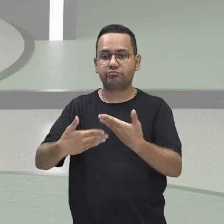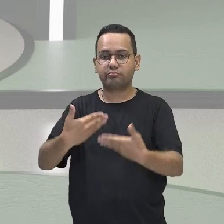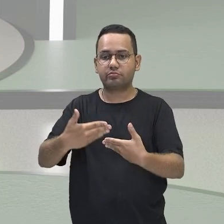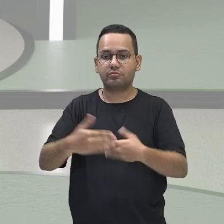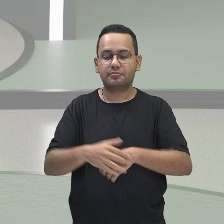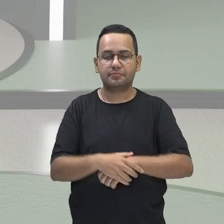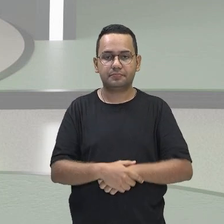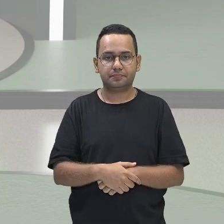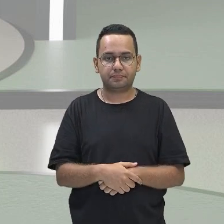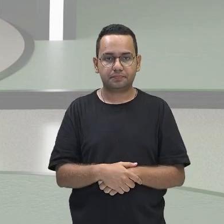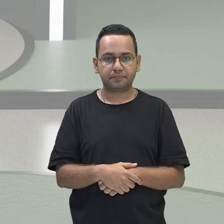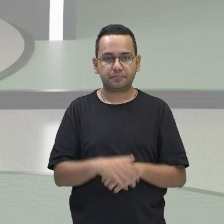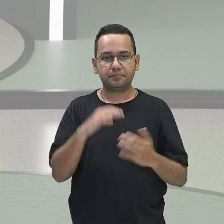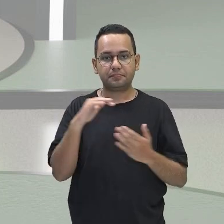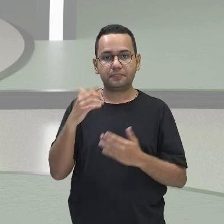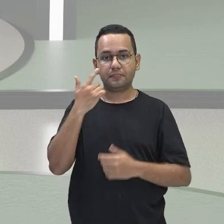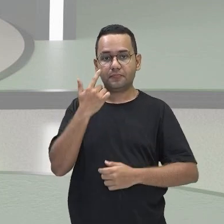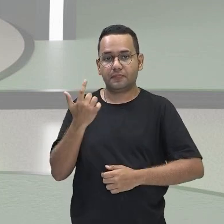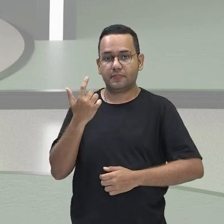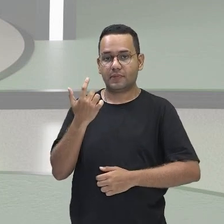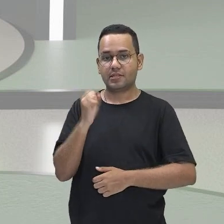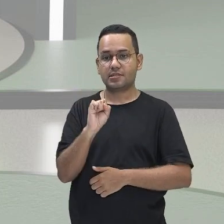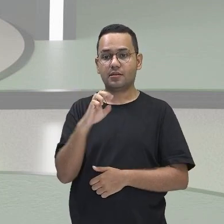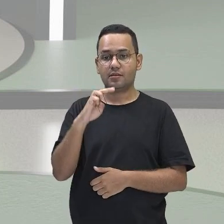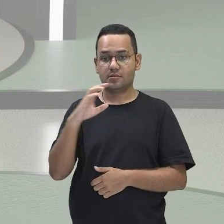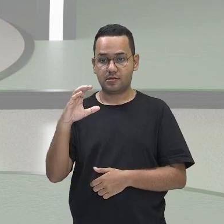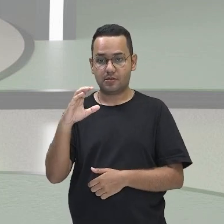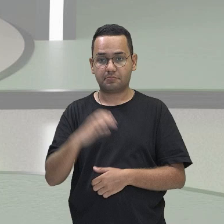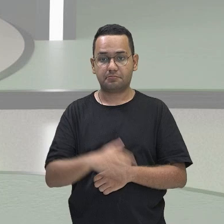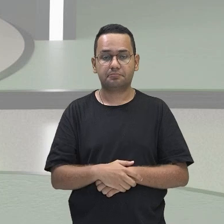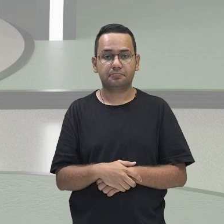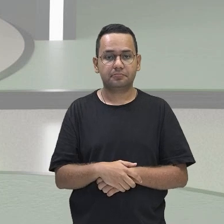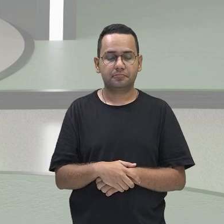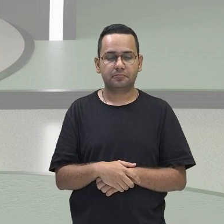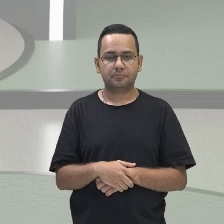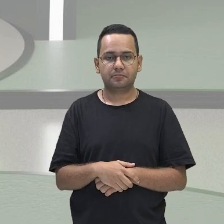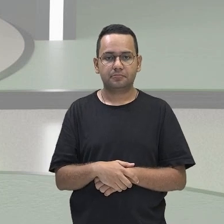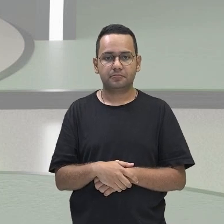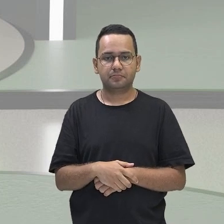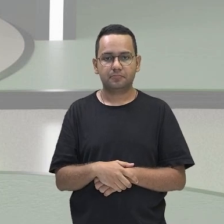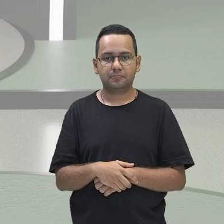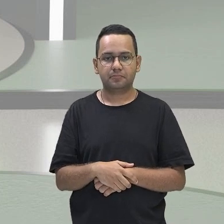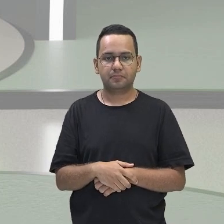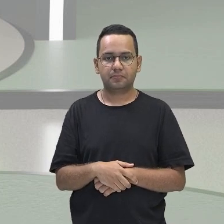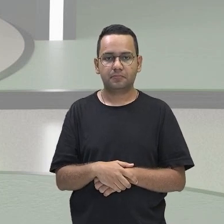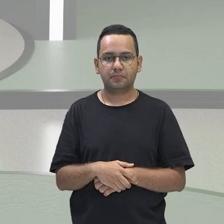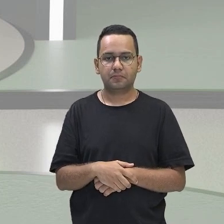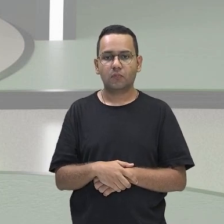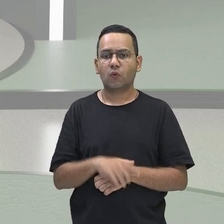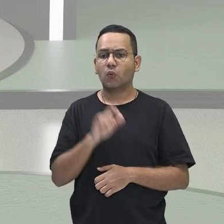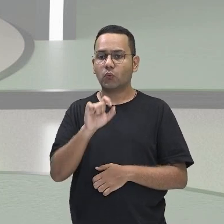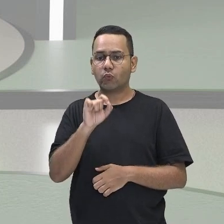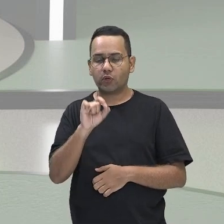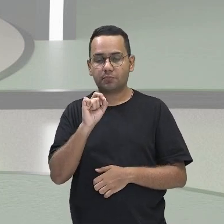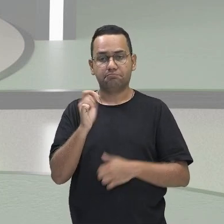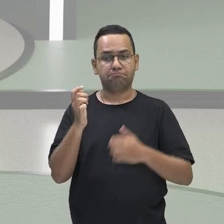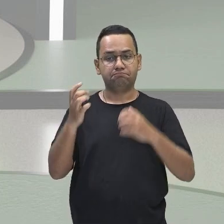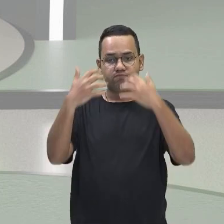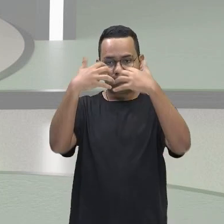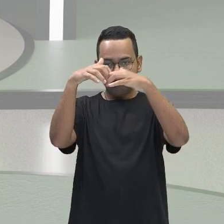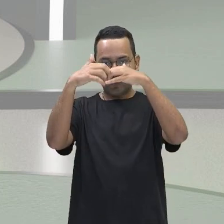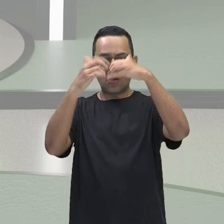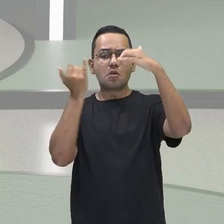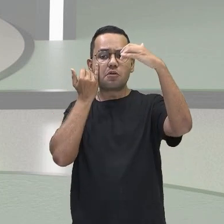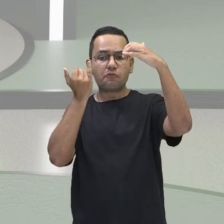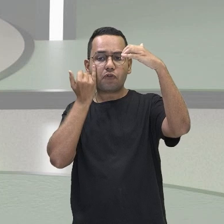nosso sistema nervoso central é responsável por receber e transmitir informações